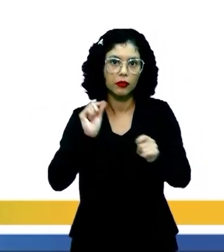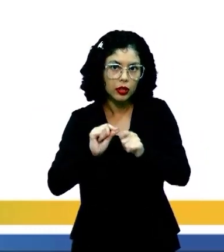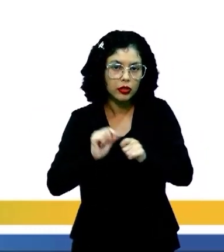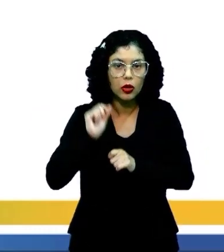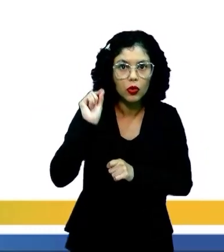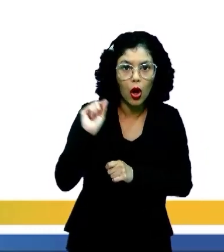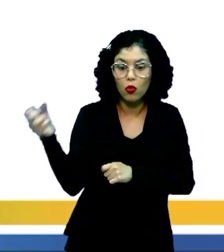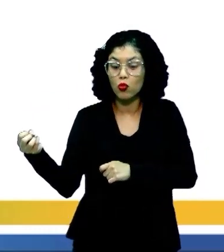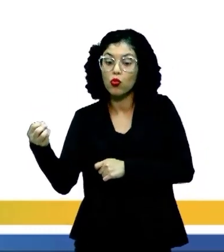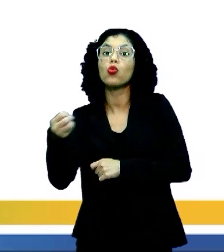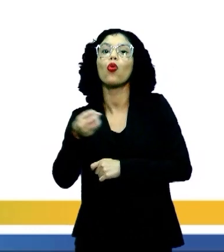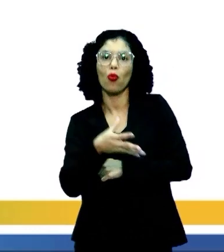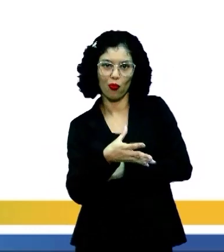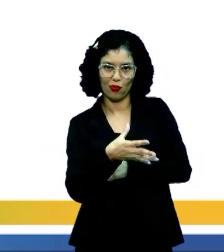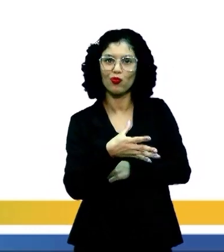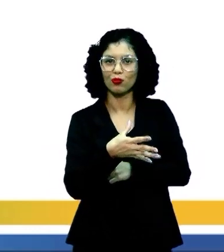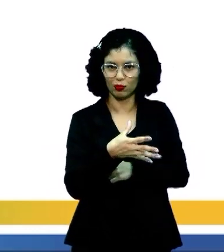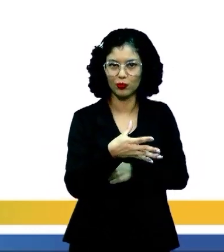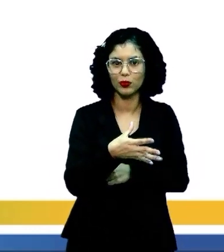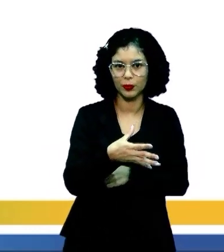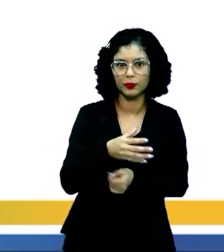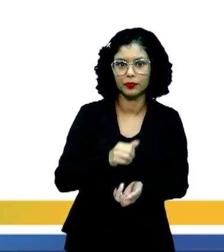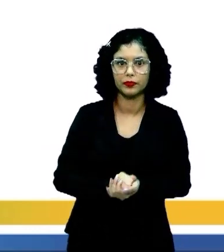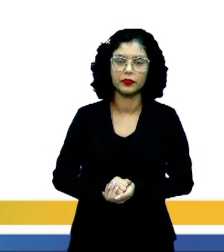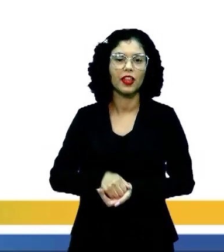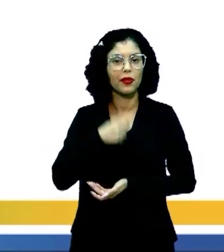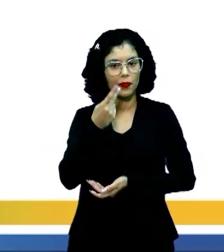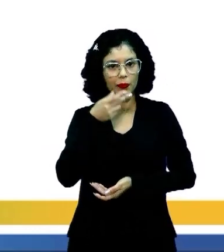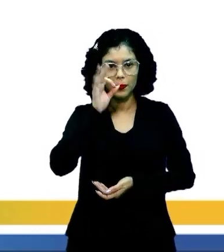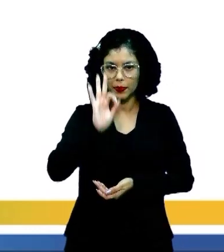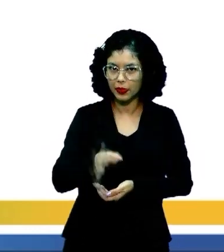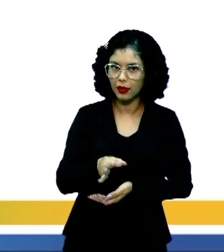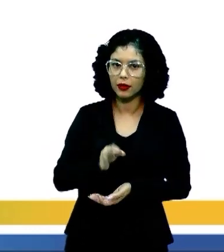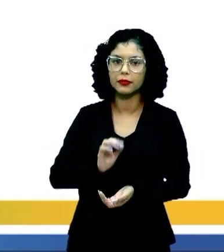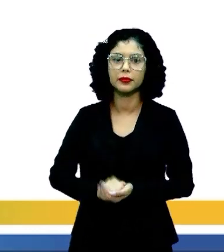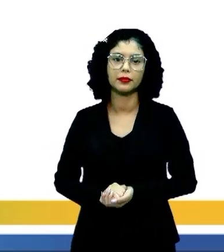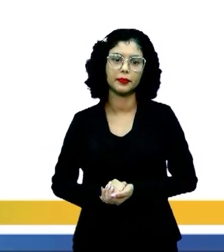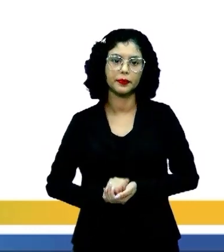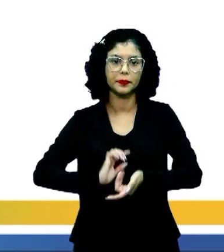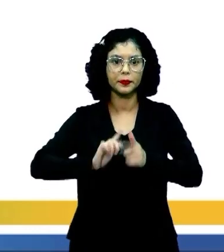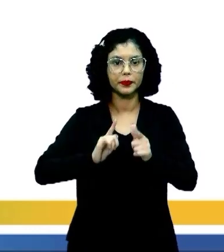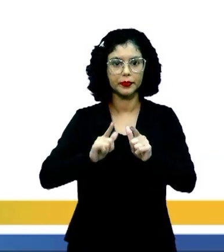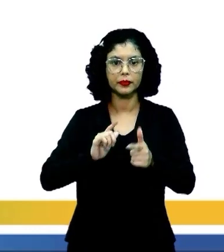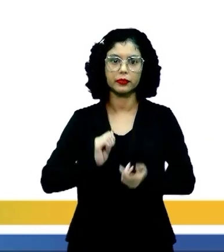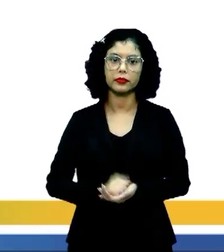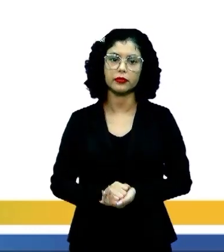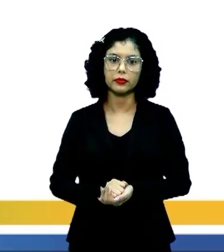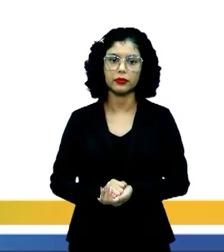formando um novo significado. Acertou quem marcou a letra